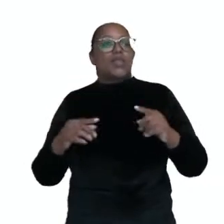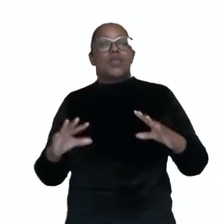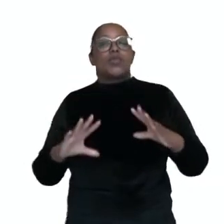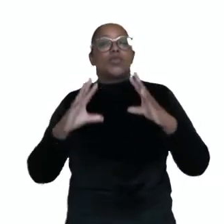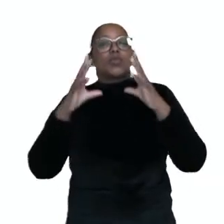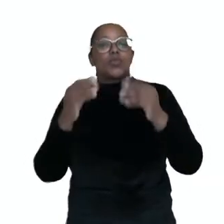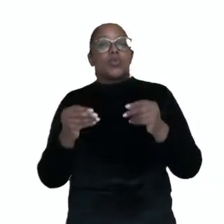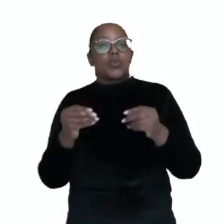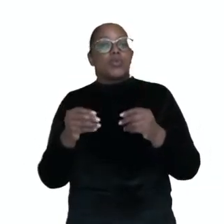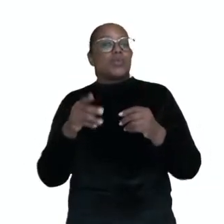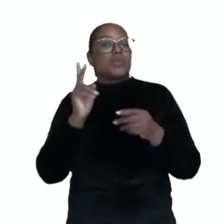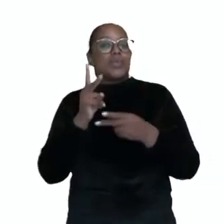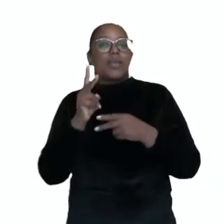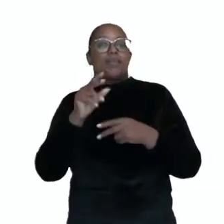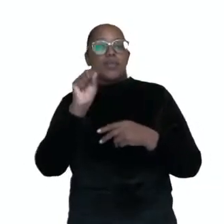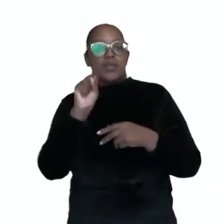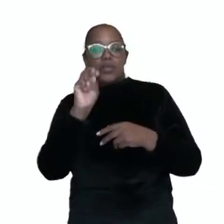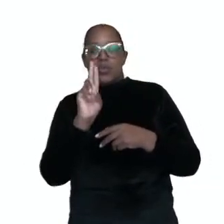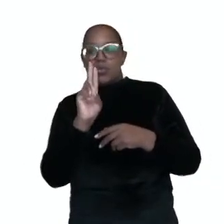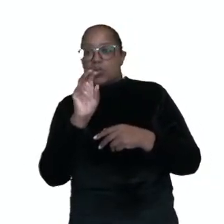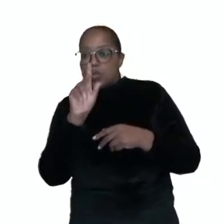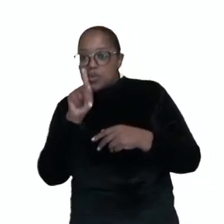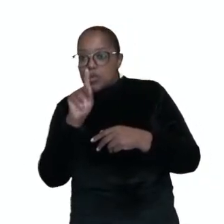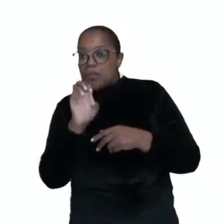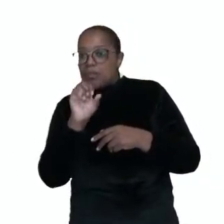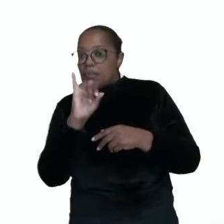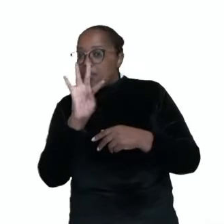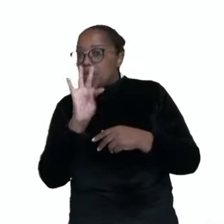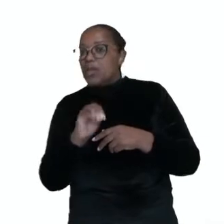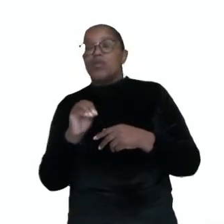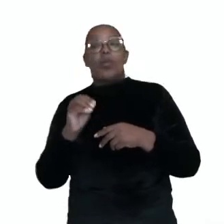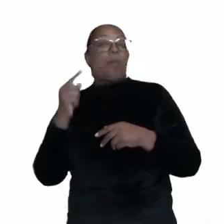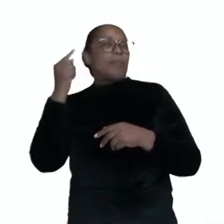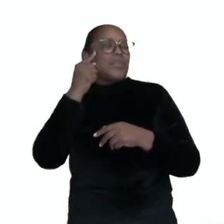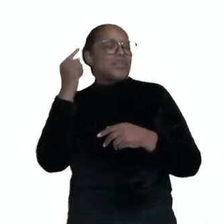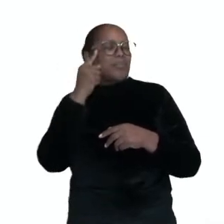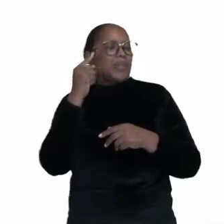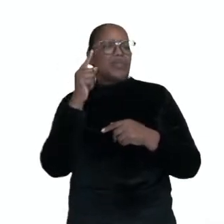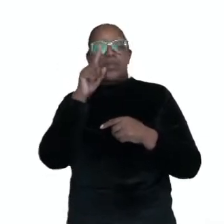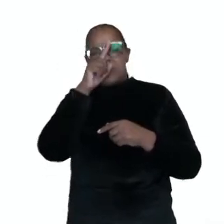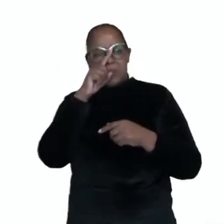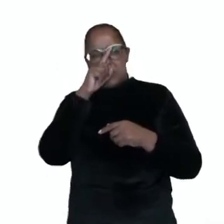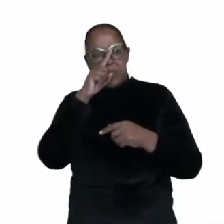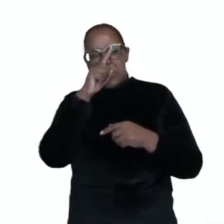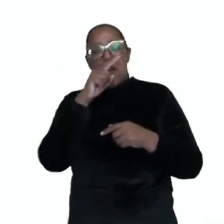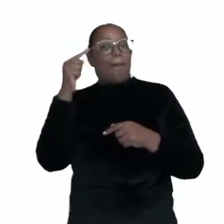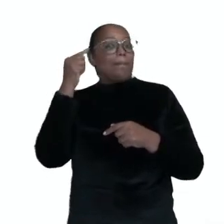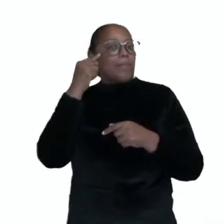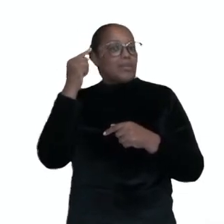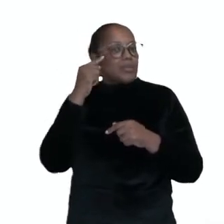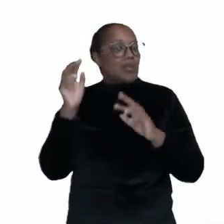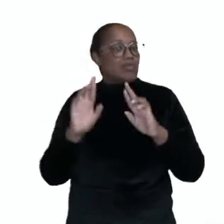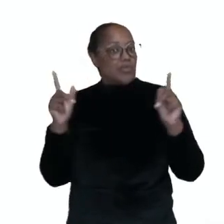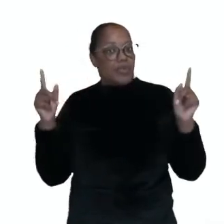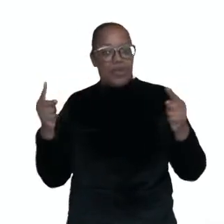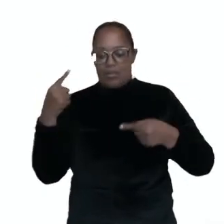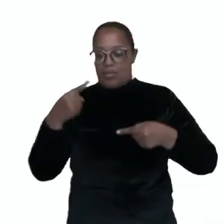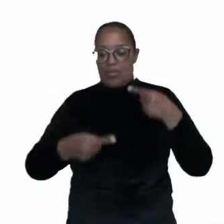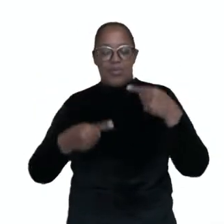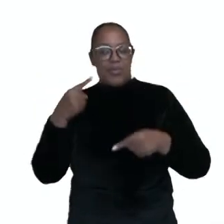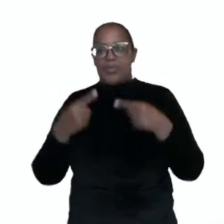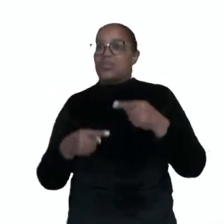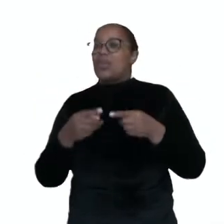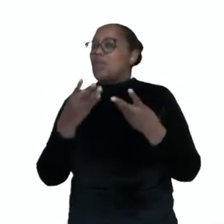sob constante suspeita. O próprio pensamento é perigoso, né? Pensar diferente do partido já